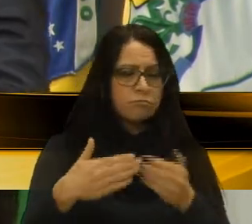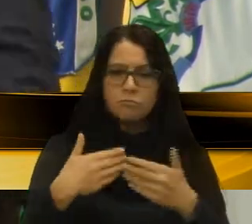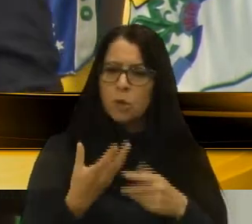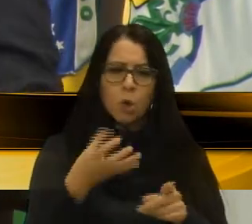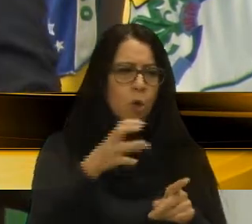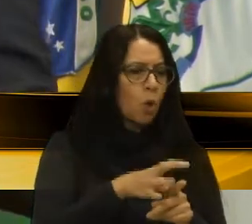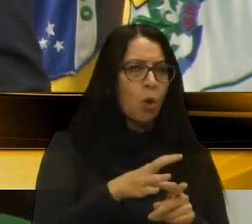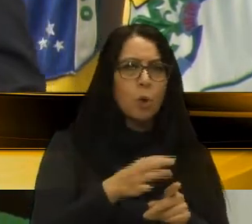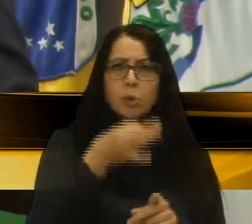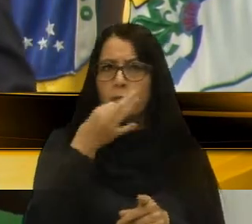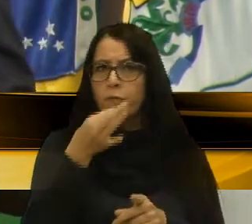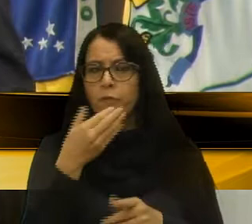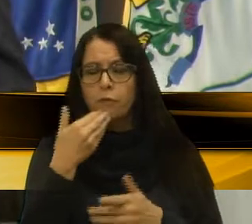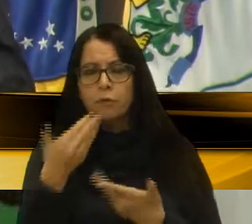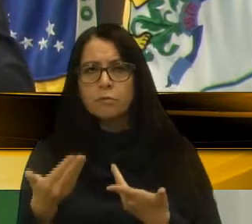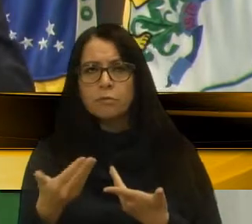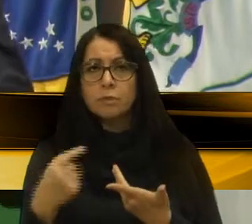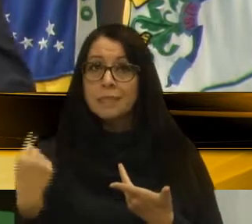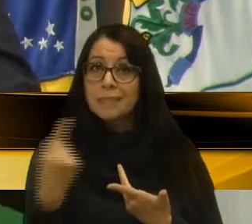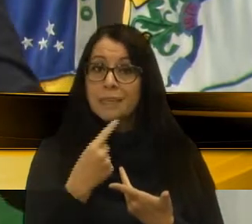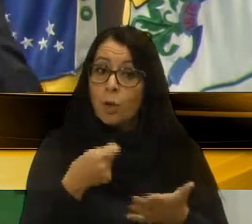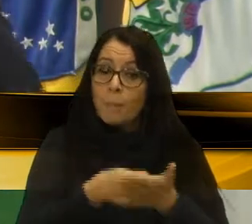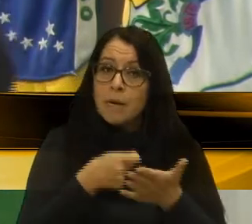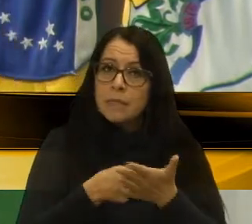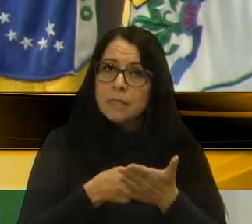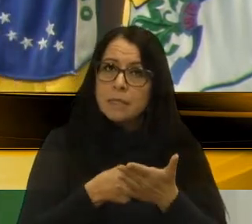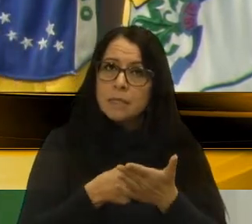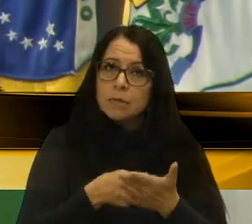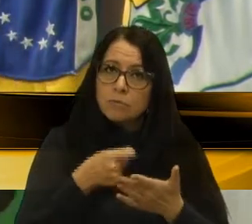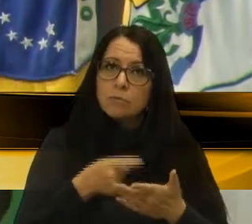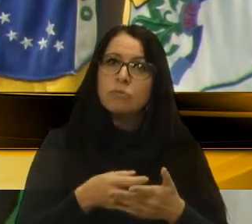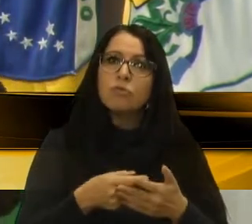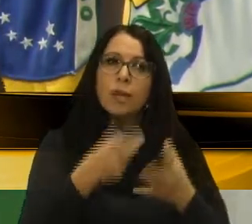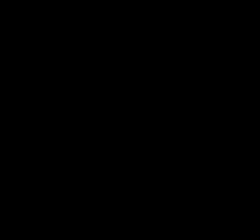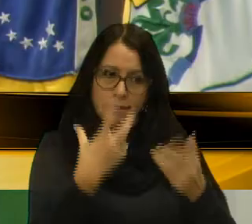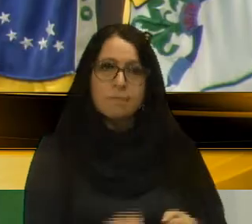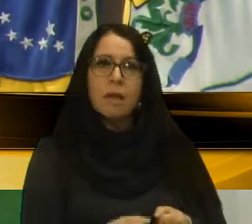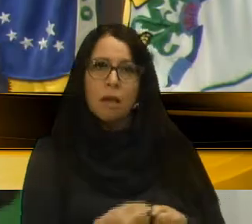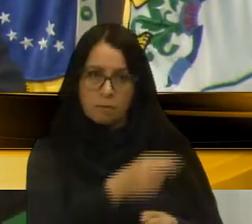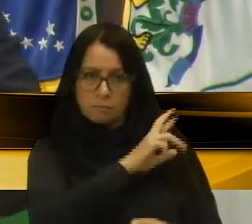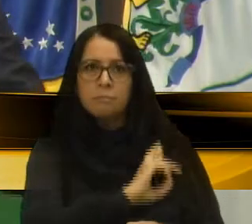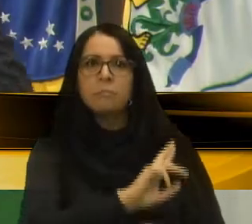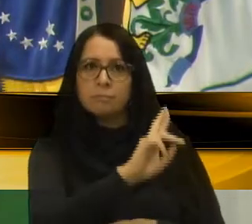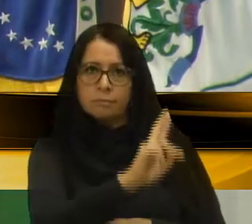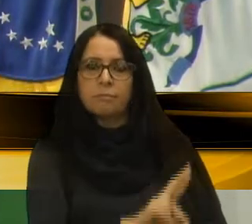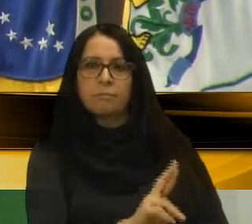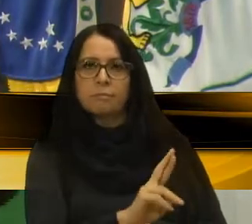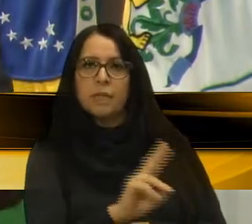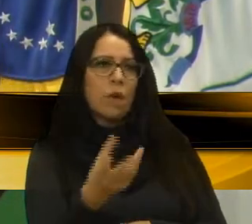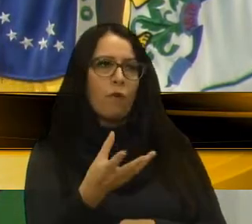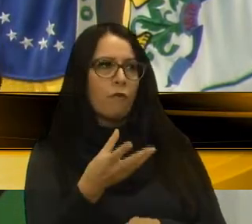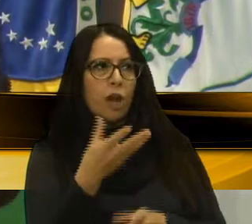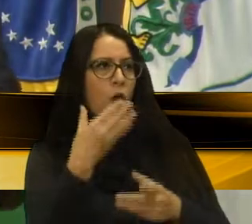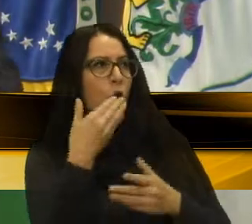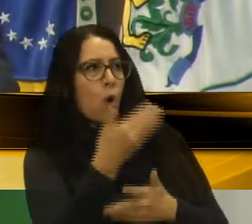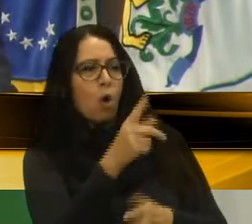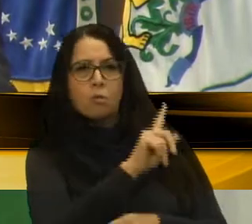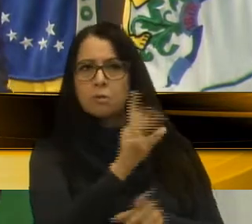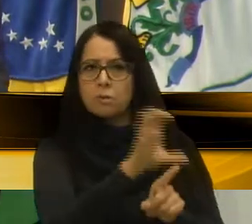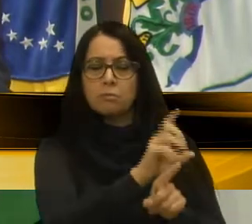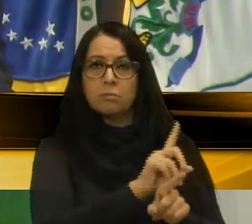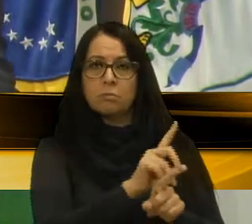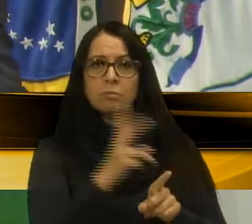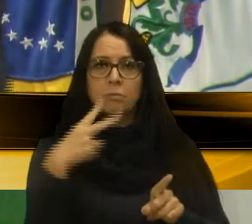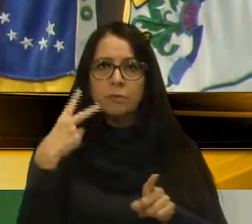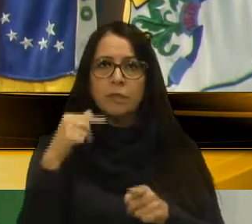contrária às nossas posições, nós temos uma obrigação de reverenciar a comunidade, de representar, de não afrontar, porque o vereador está